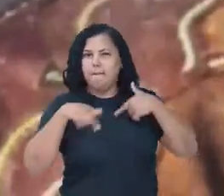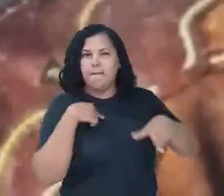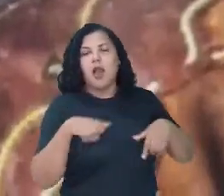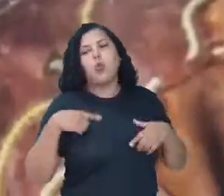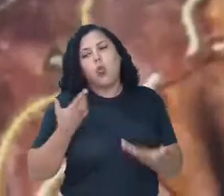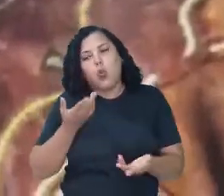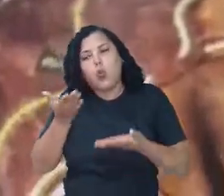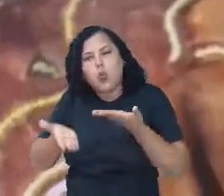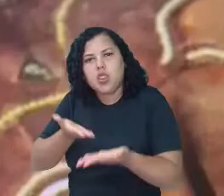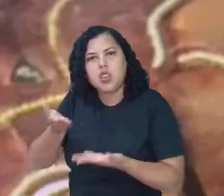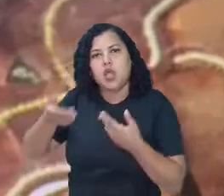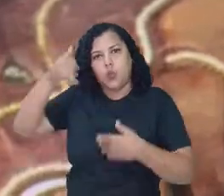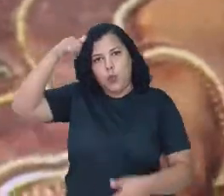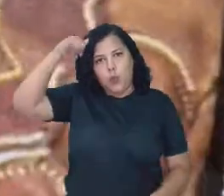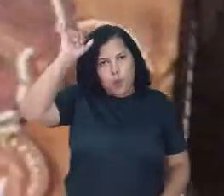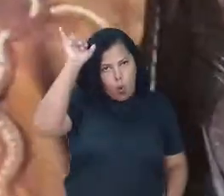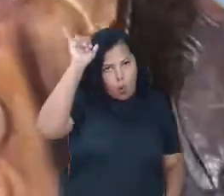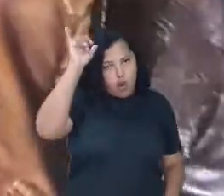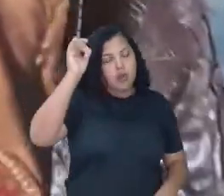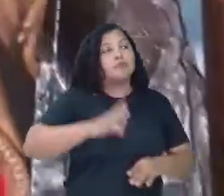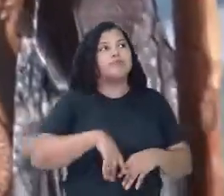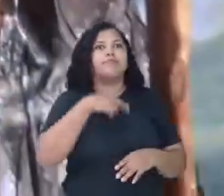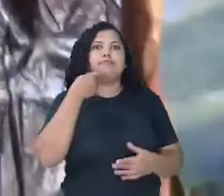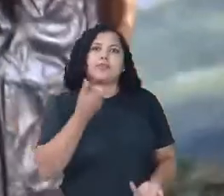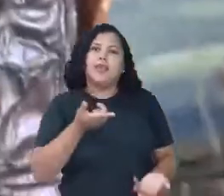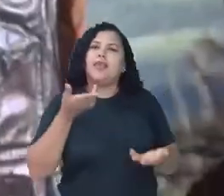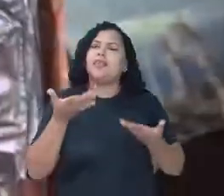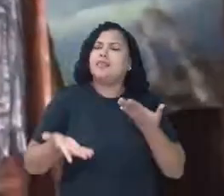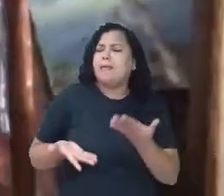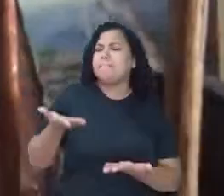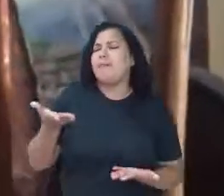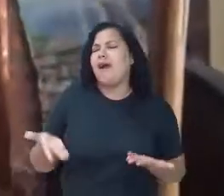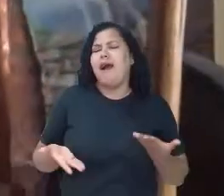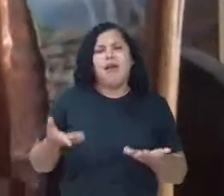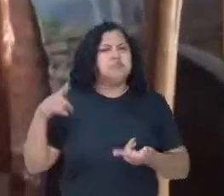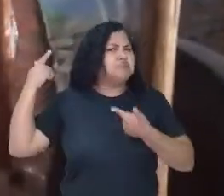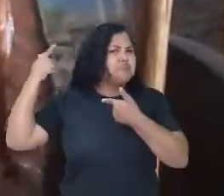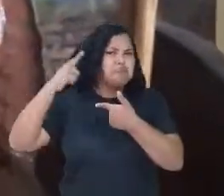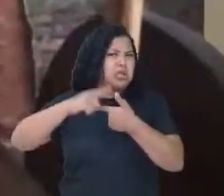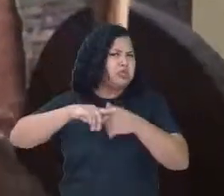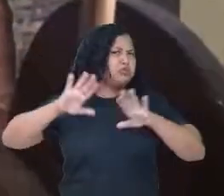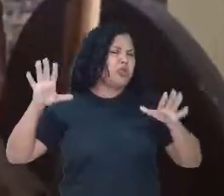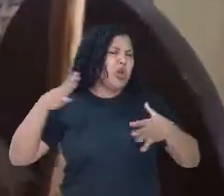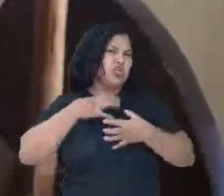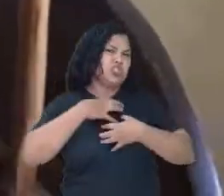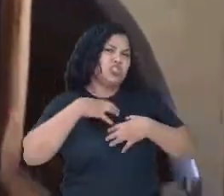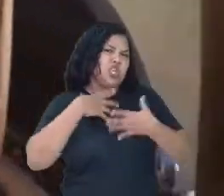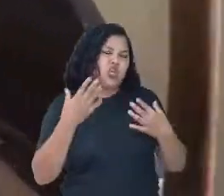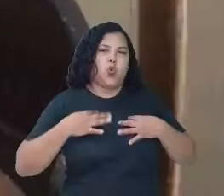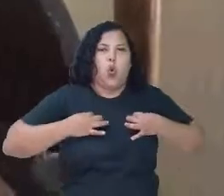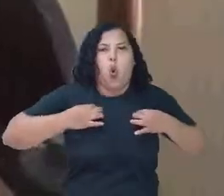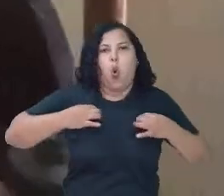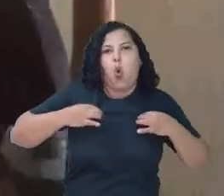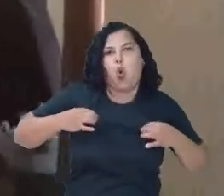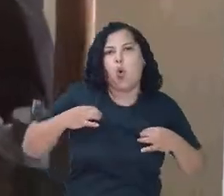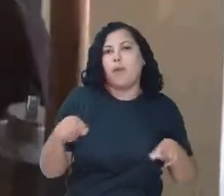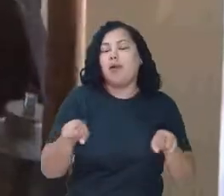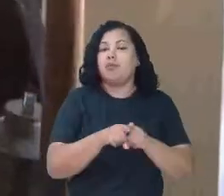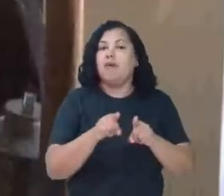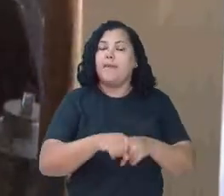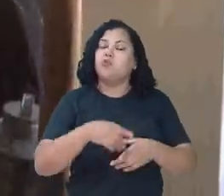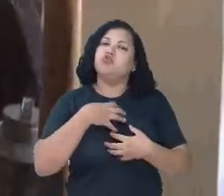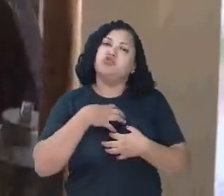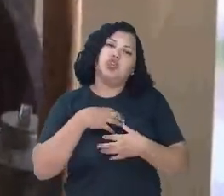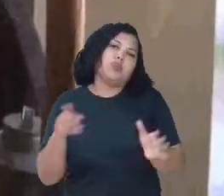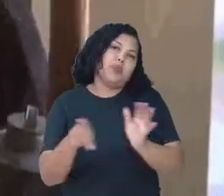gado e que faz isso de uma forma tradicional. Tanto nas suas roupas como na sua forma de